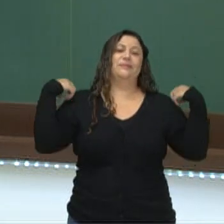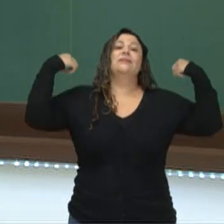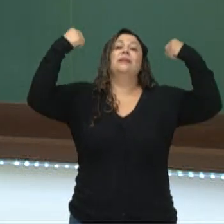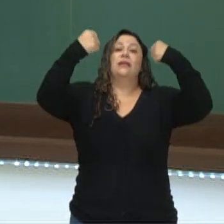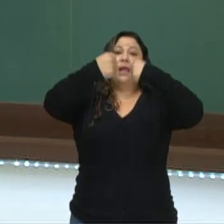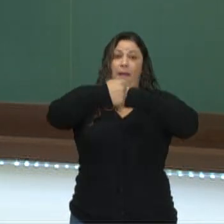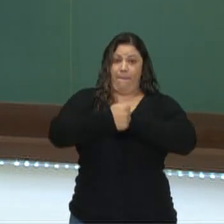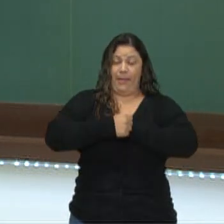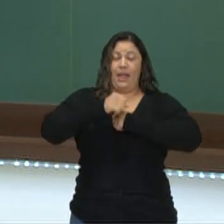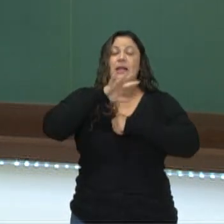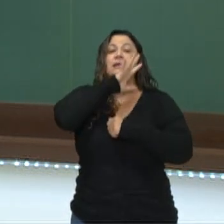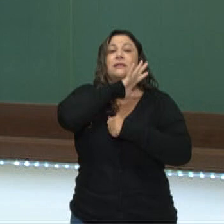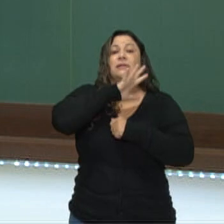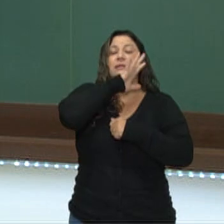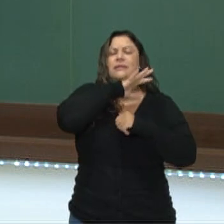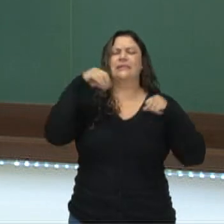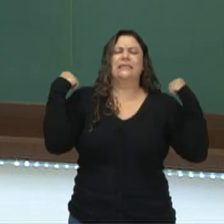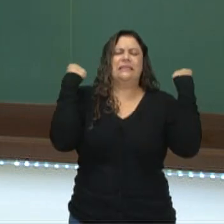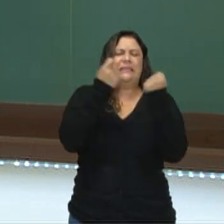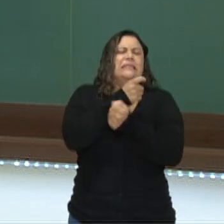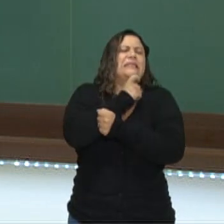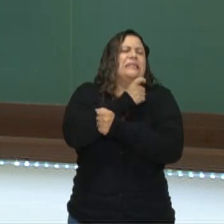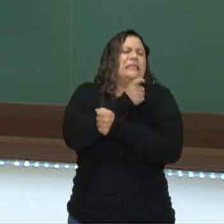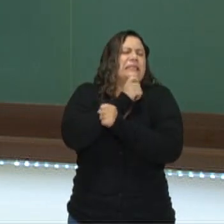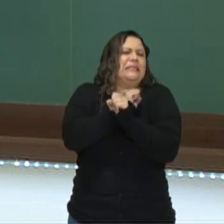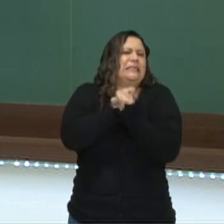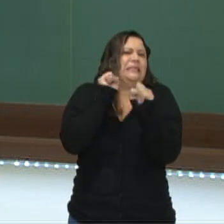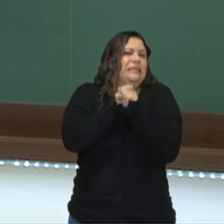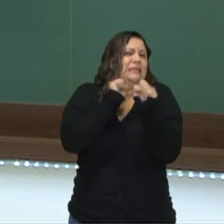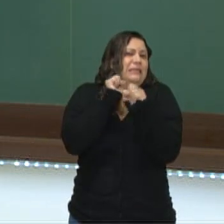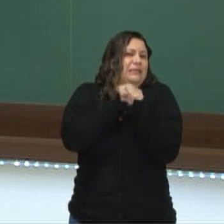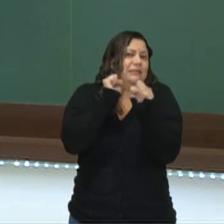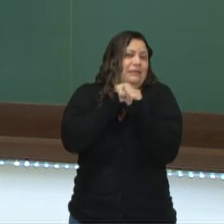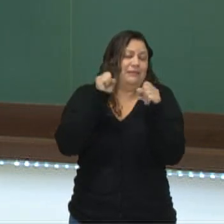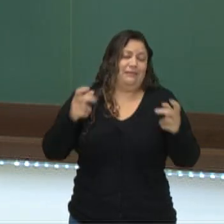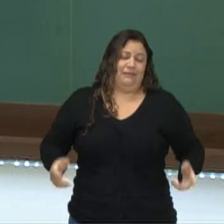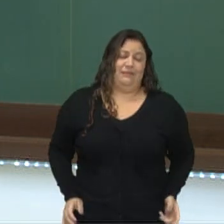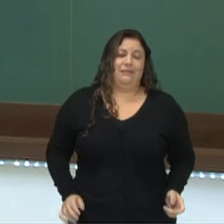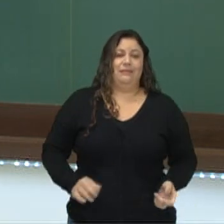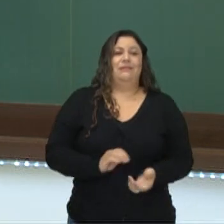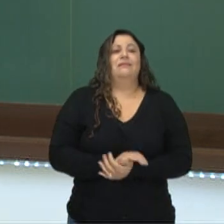manter aquecidos, porque lá o frio realmente é terrível.